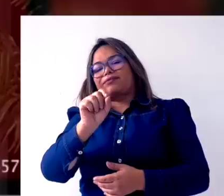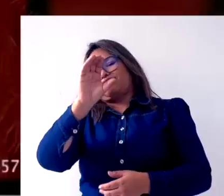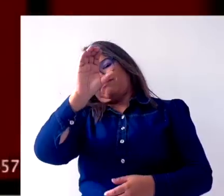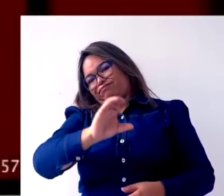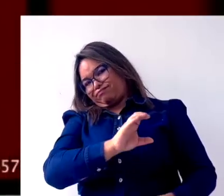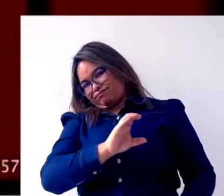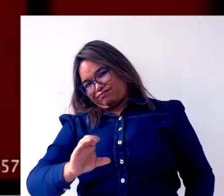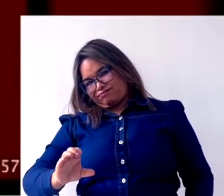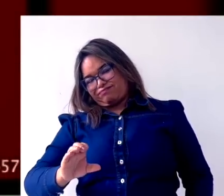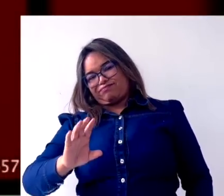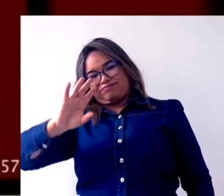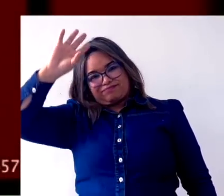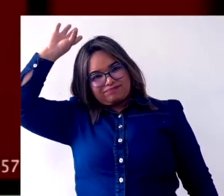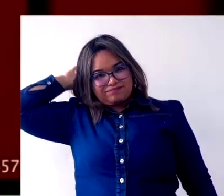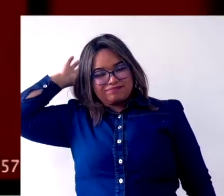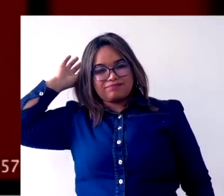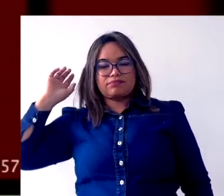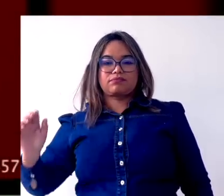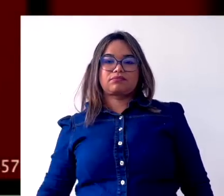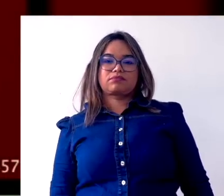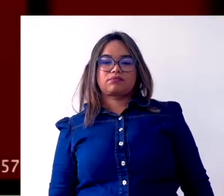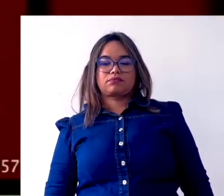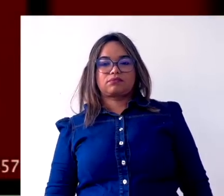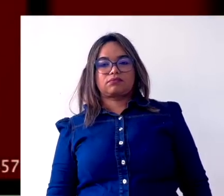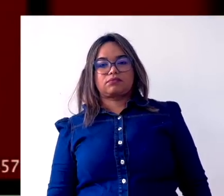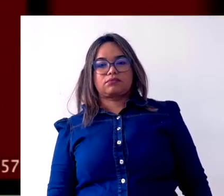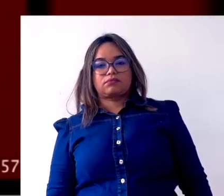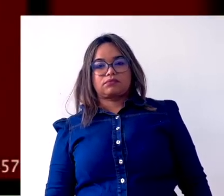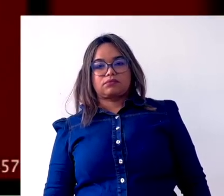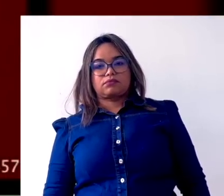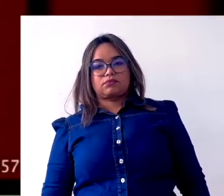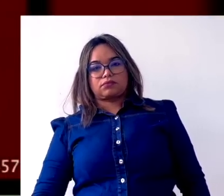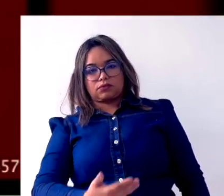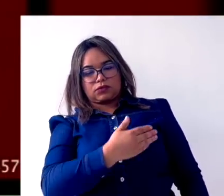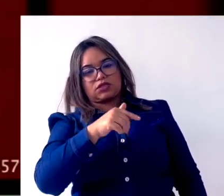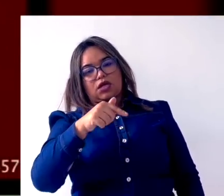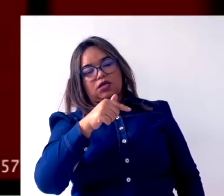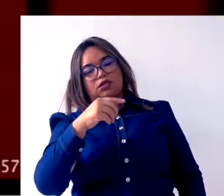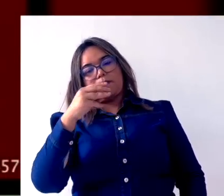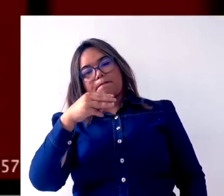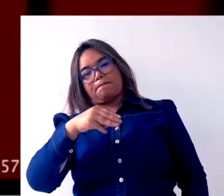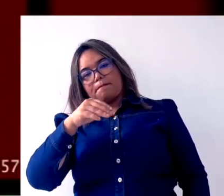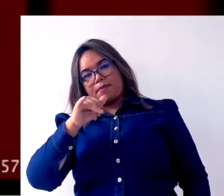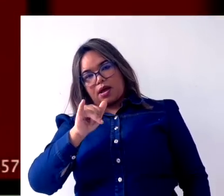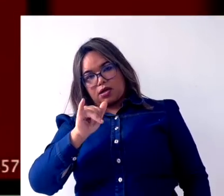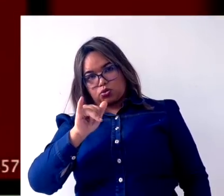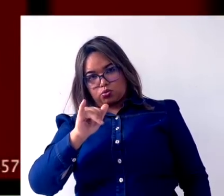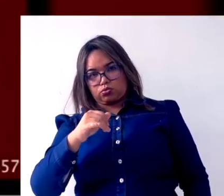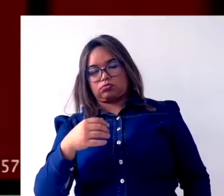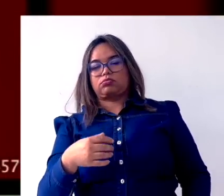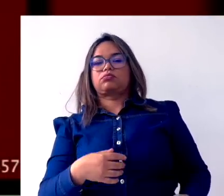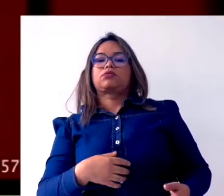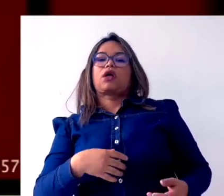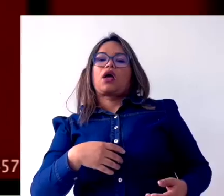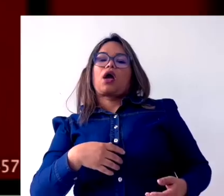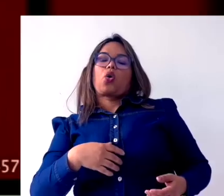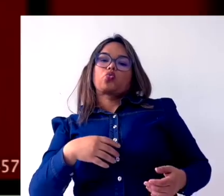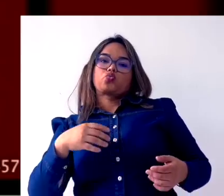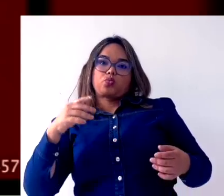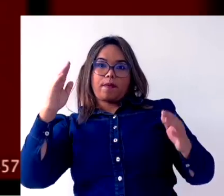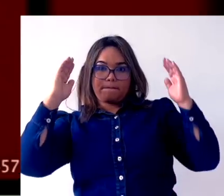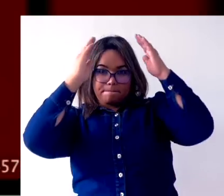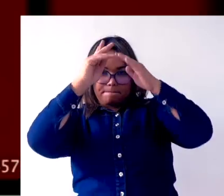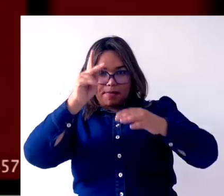então, o Sunday Times, 7 de maio de 1998, o Papa lança uma cruzada para salvar o